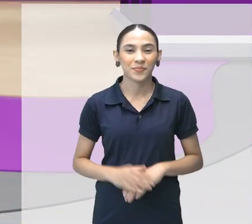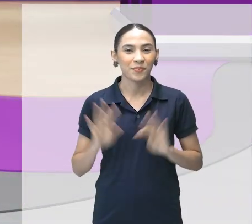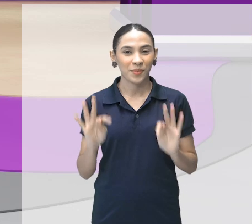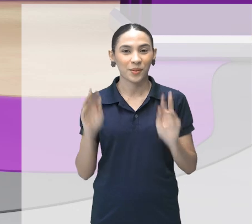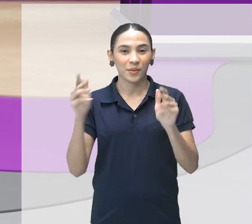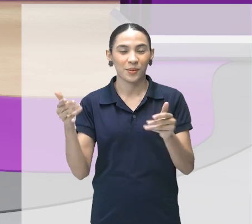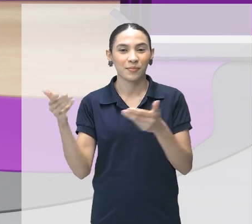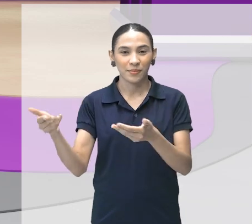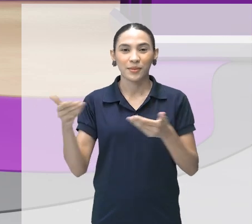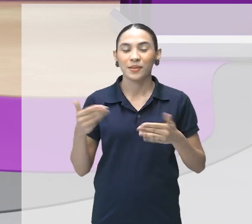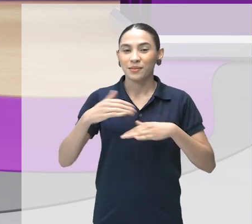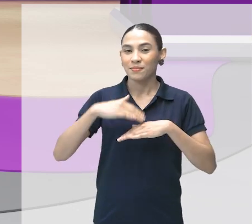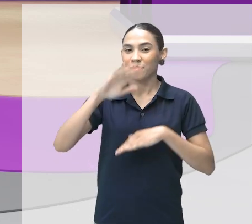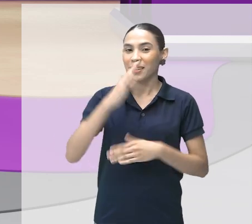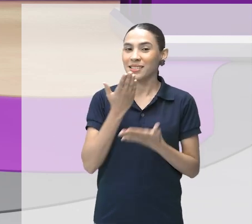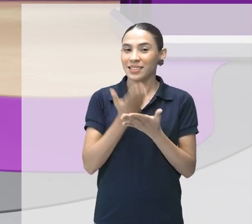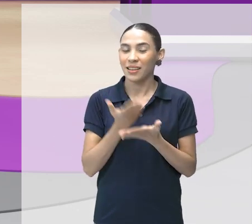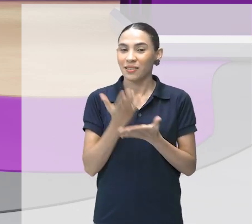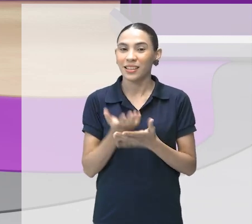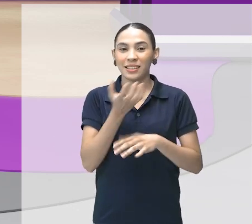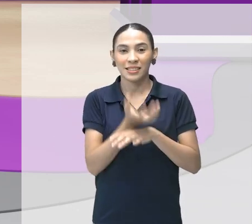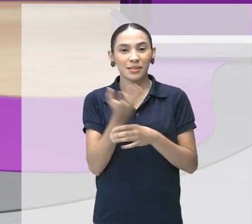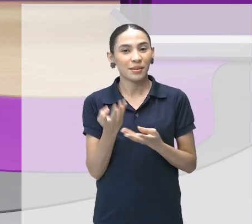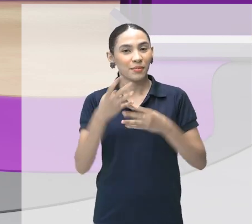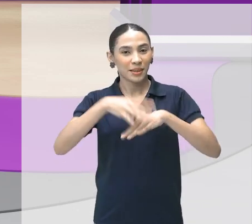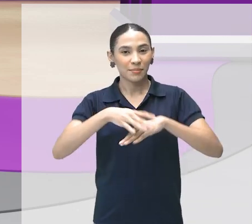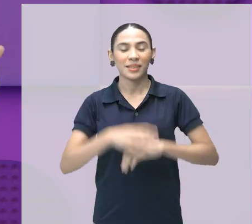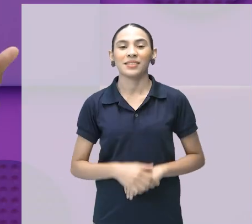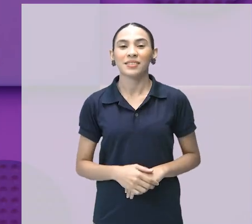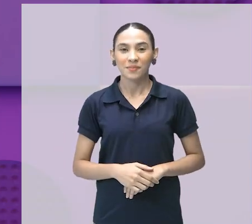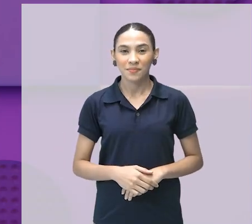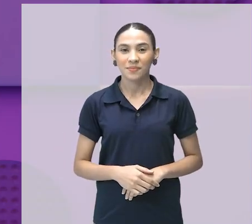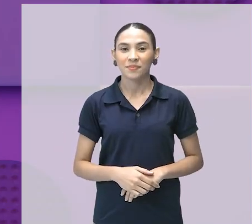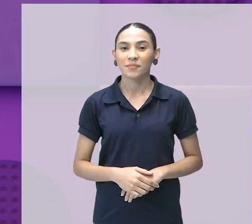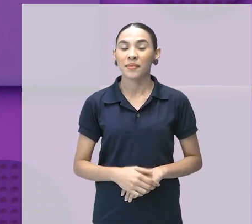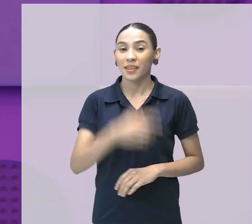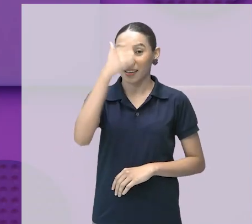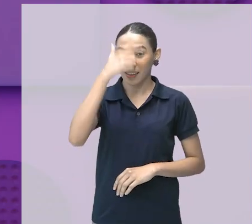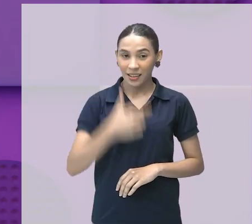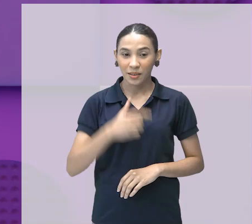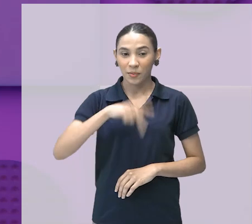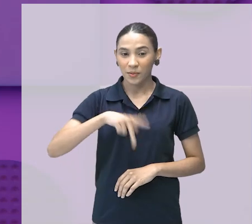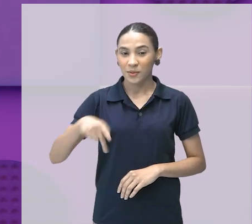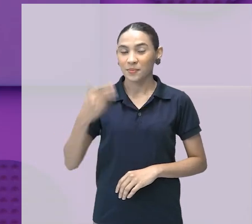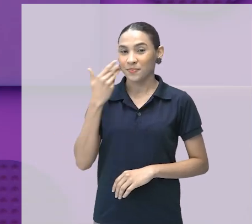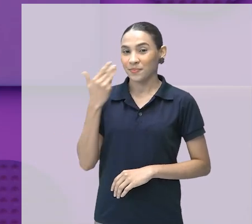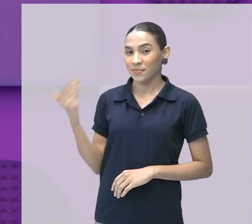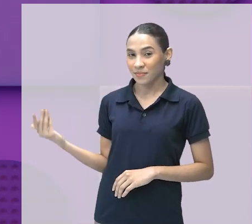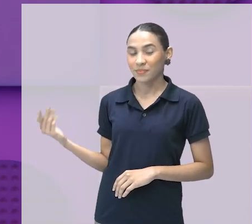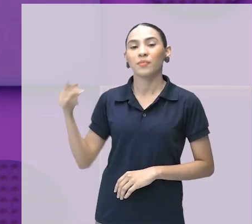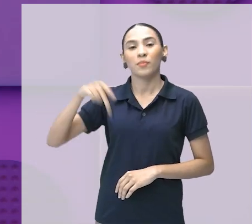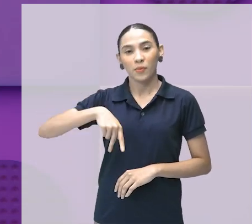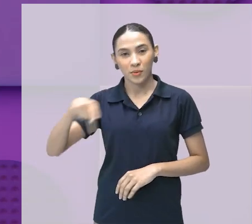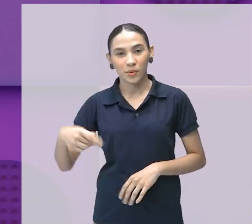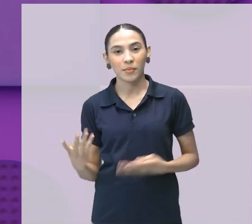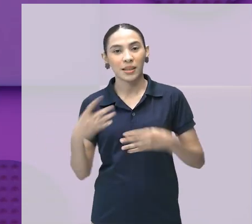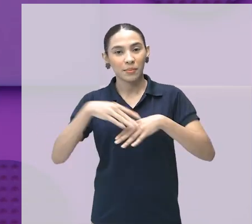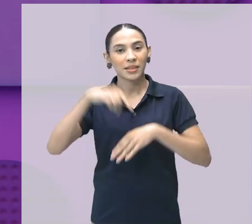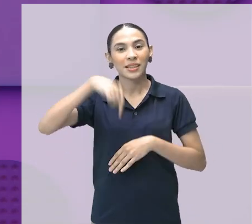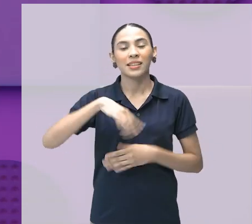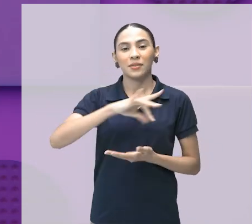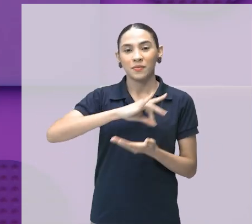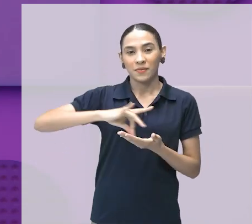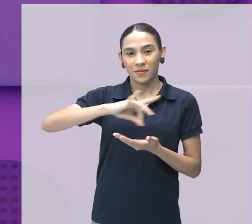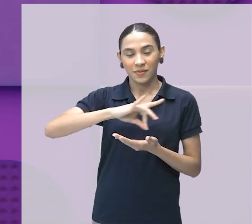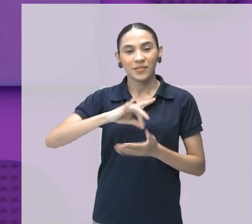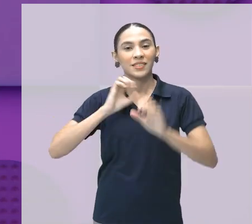Sejam todos bem-vindos a mais uma aula do Componente de Matemática. Eu sou o professor Aniel Santos, professor de matemática aqui do Centro